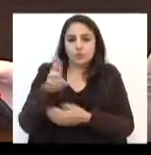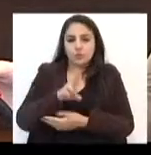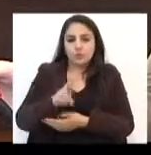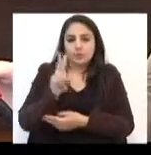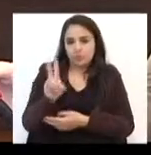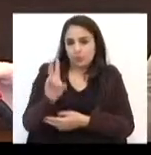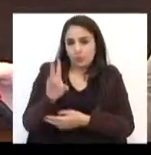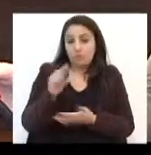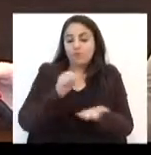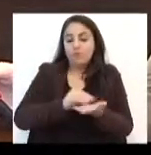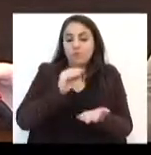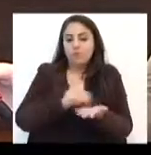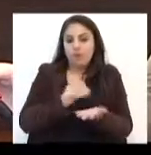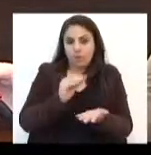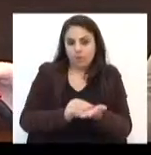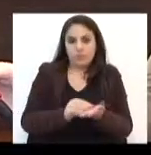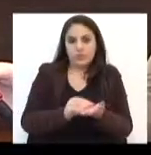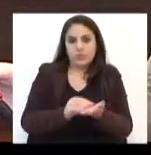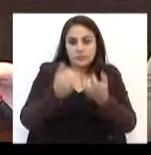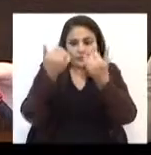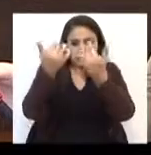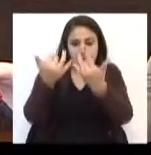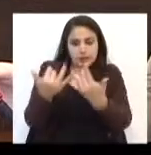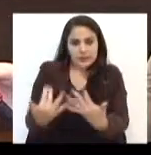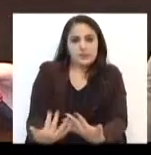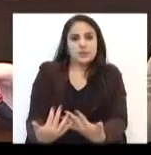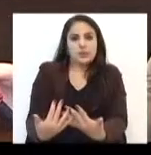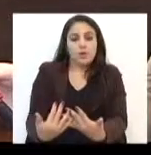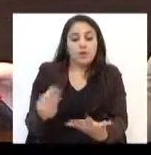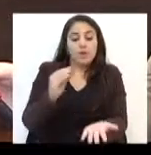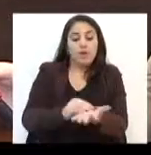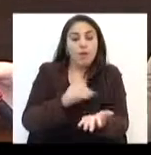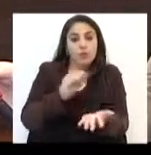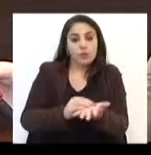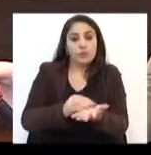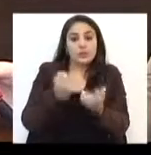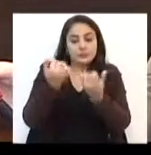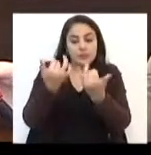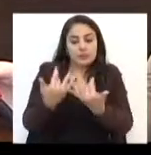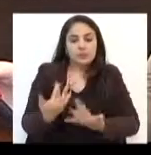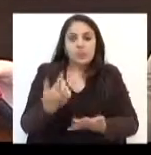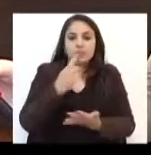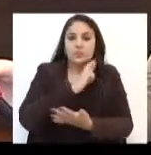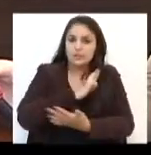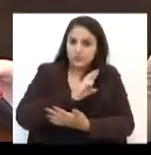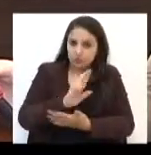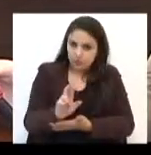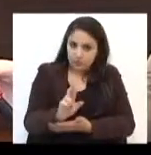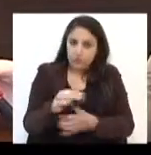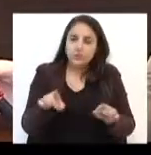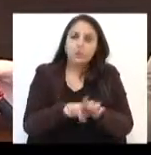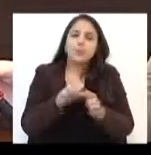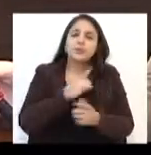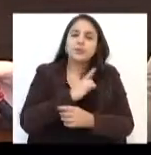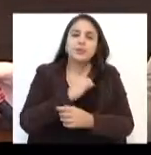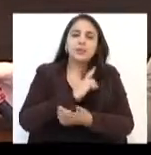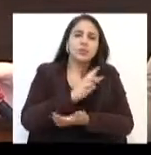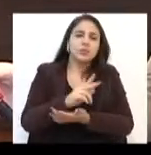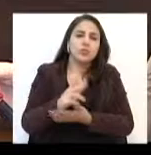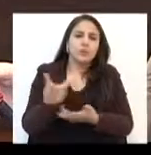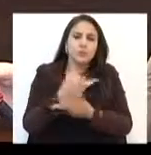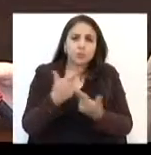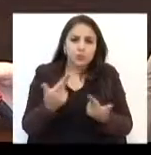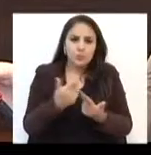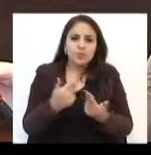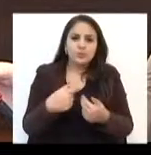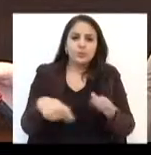devido a essa falta de orientação. Os pais deixaram de orientar religiosamente seus filhos, isso trouxe